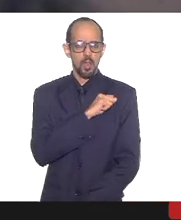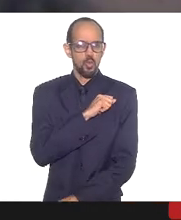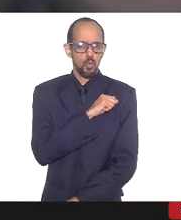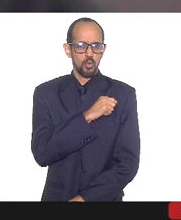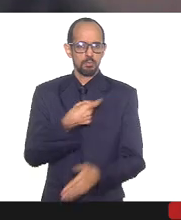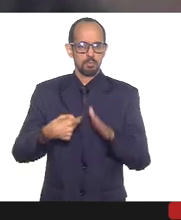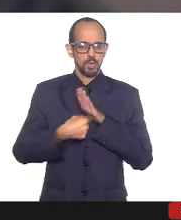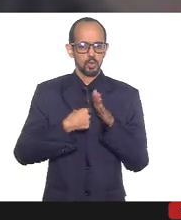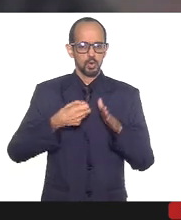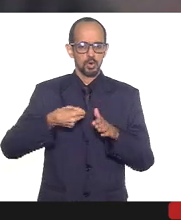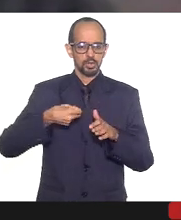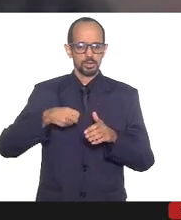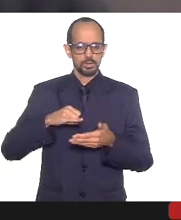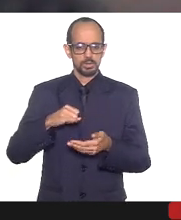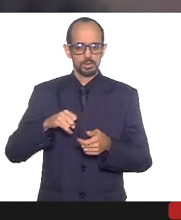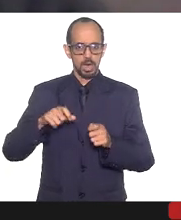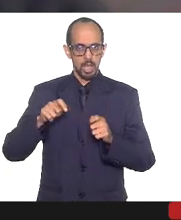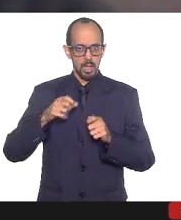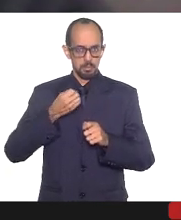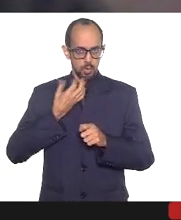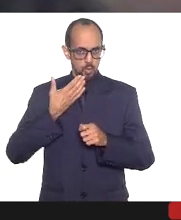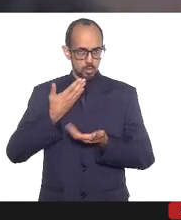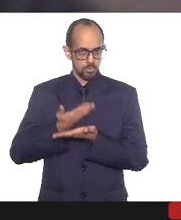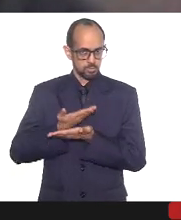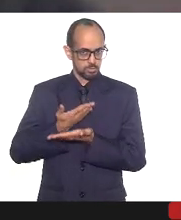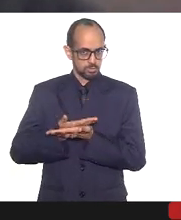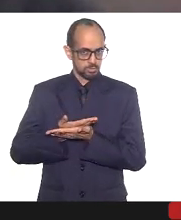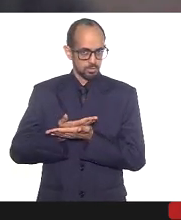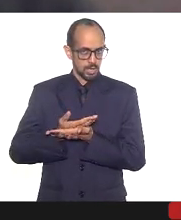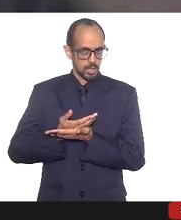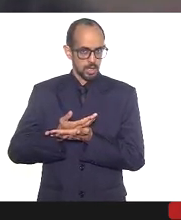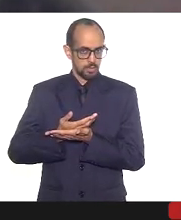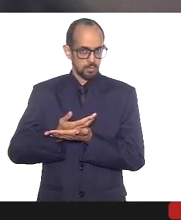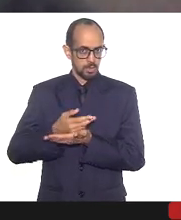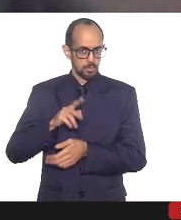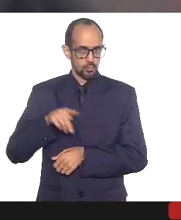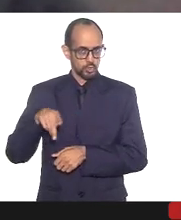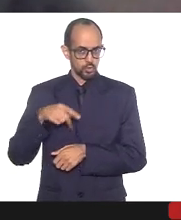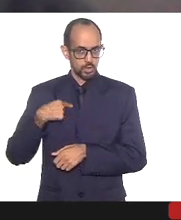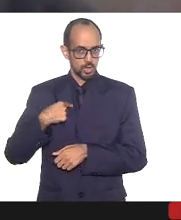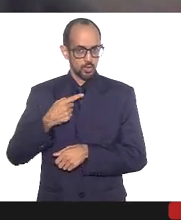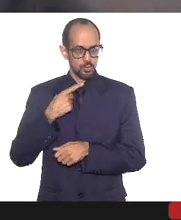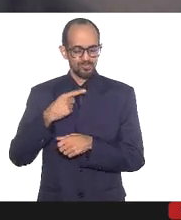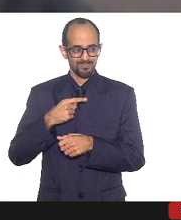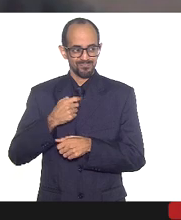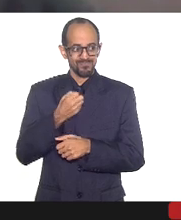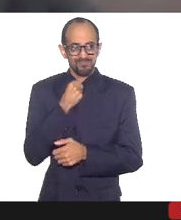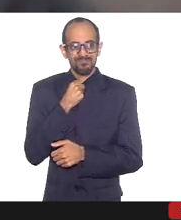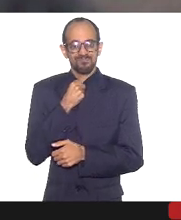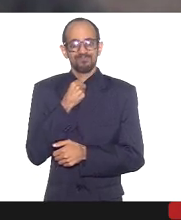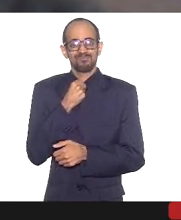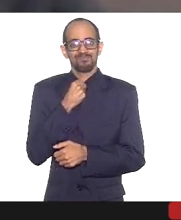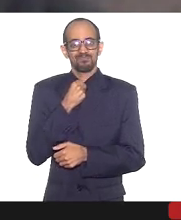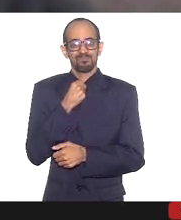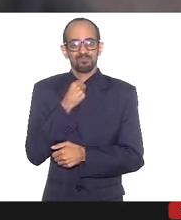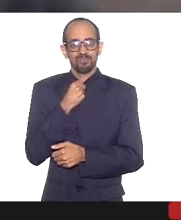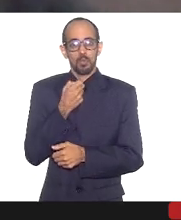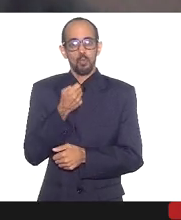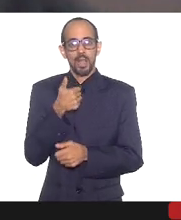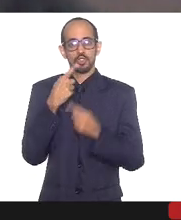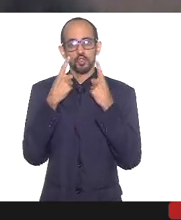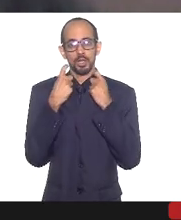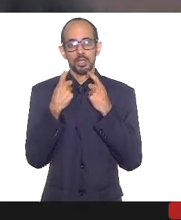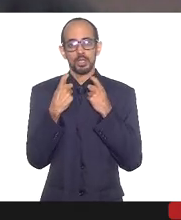pena. Eu engasguei, eu me emocionei, quase chorei, e porque eu não fui capaz de